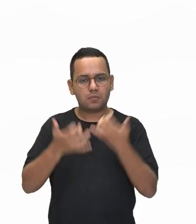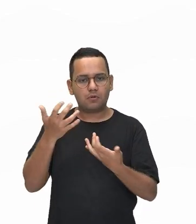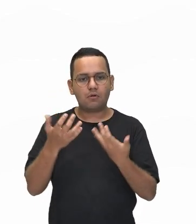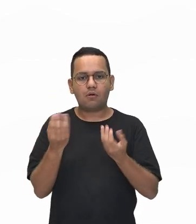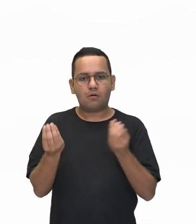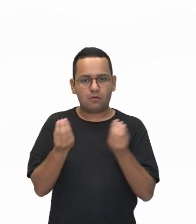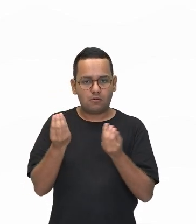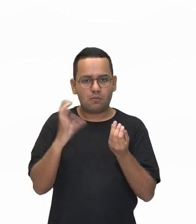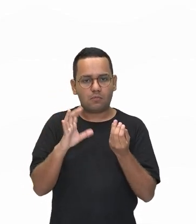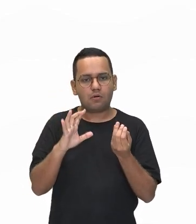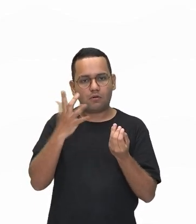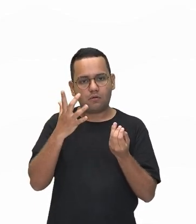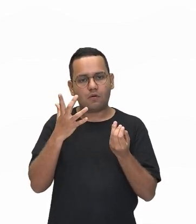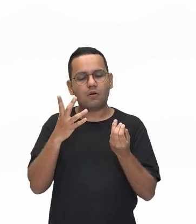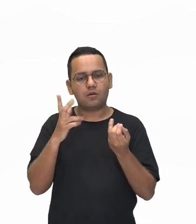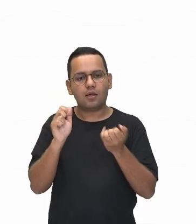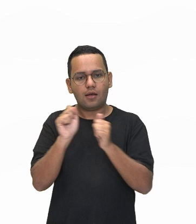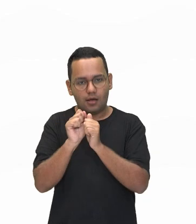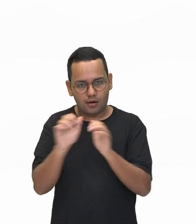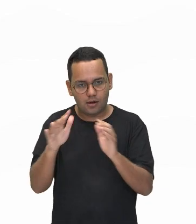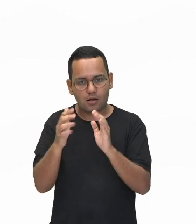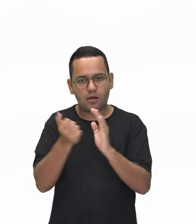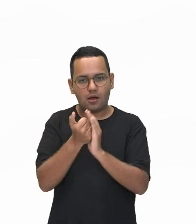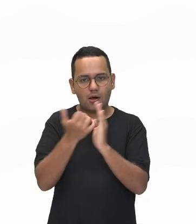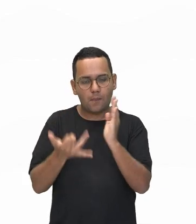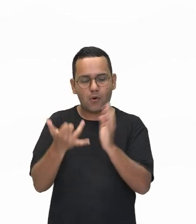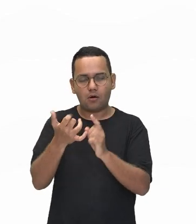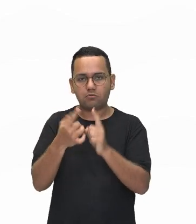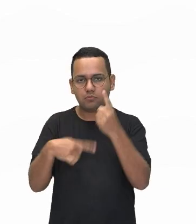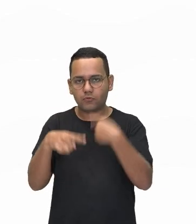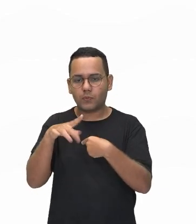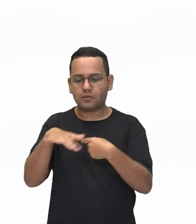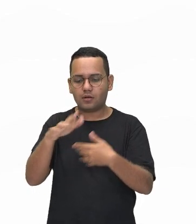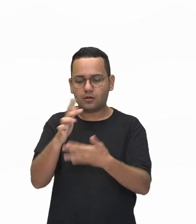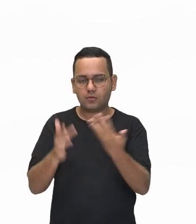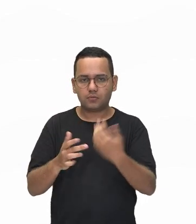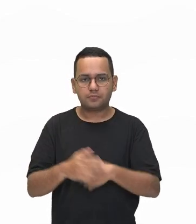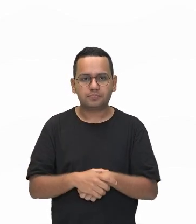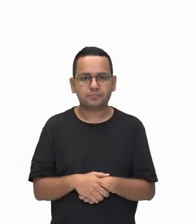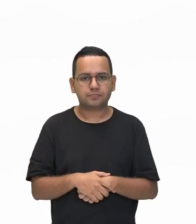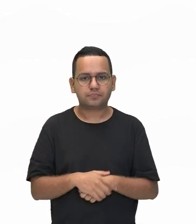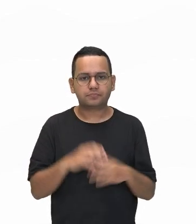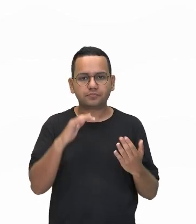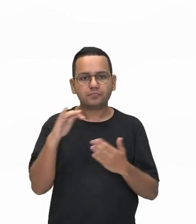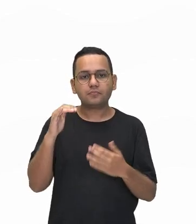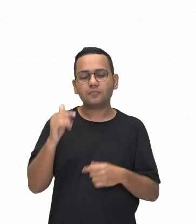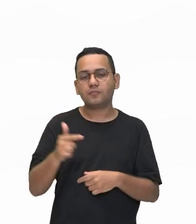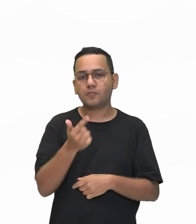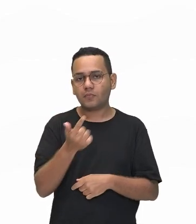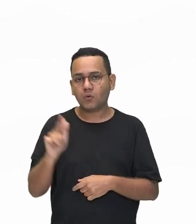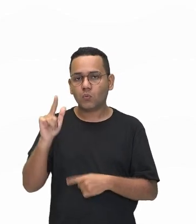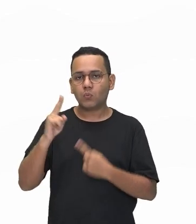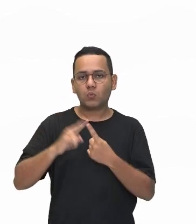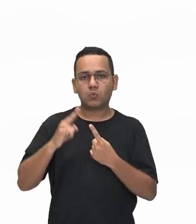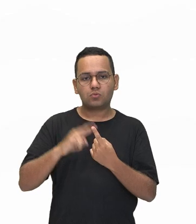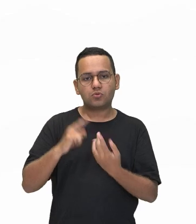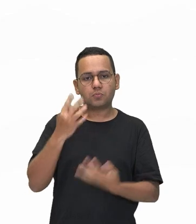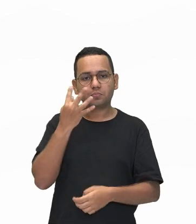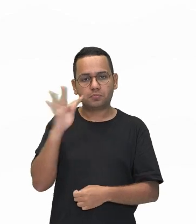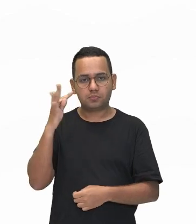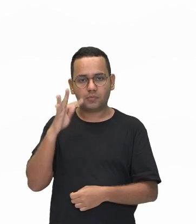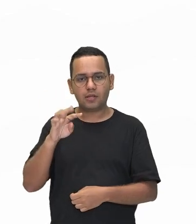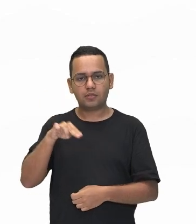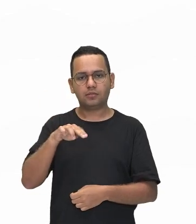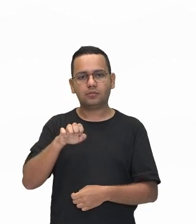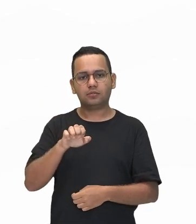nos organismos. Isso lá na época de Darwin. E aí nós temos uma outra teoria, que é a teoria do